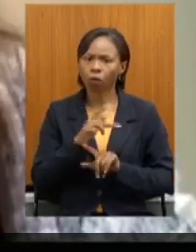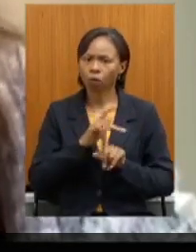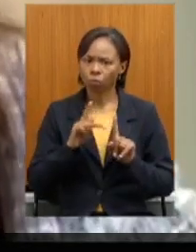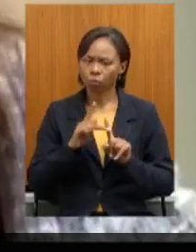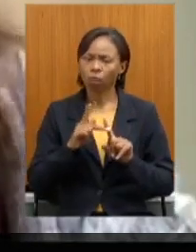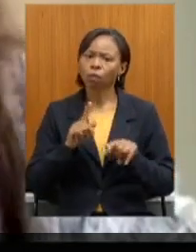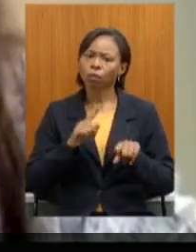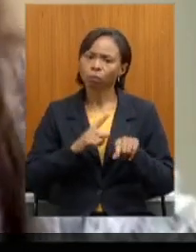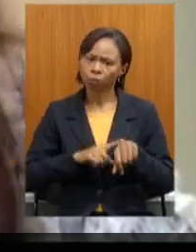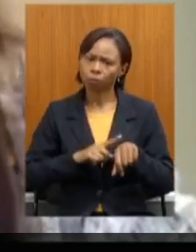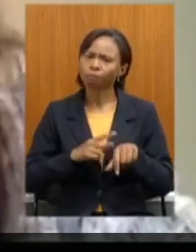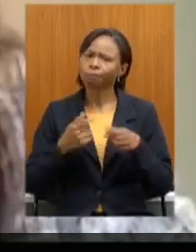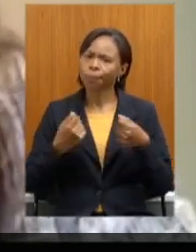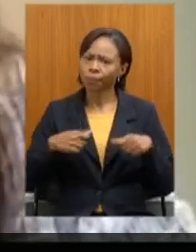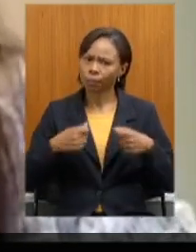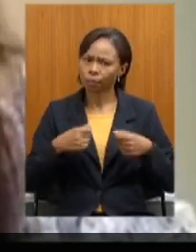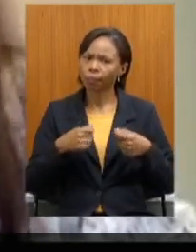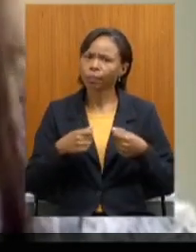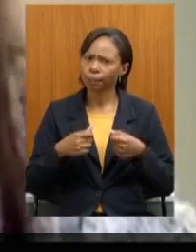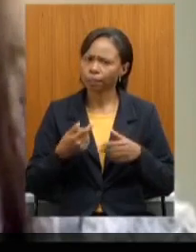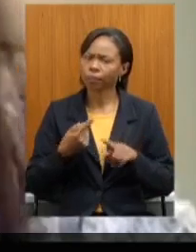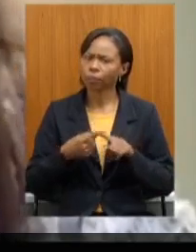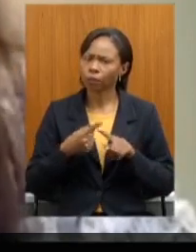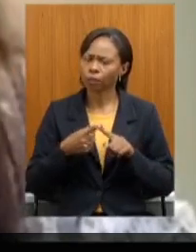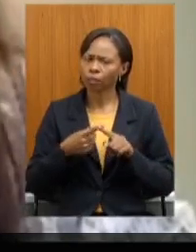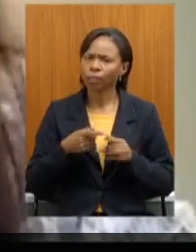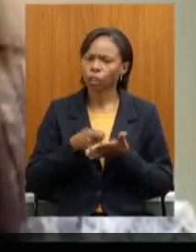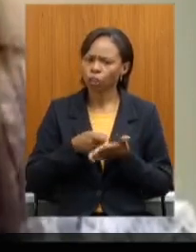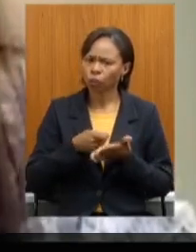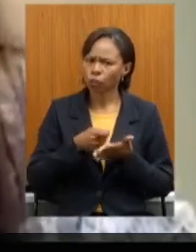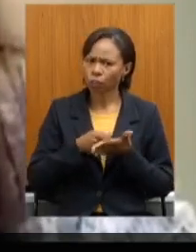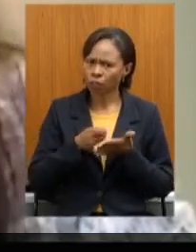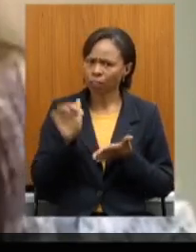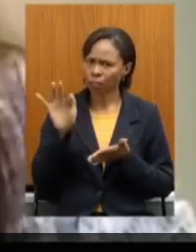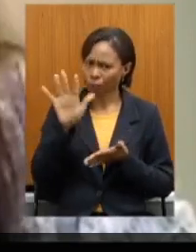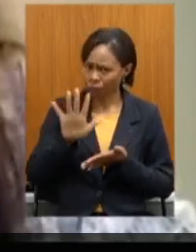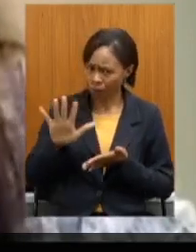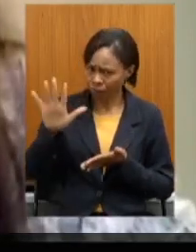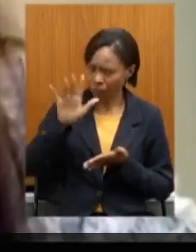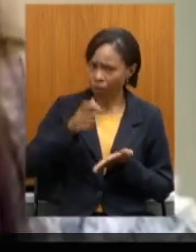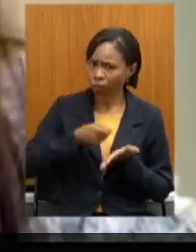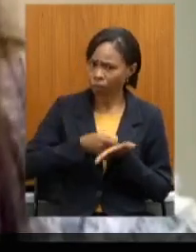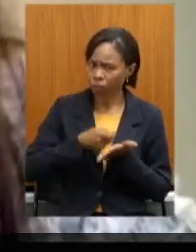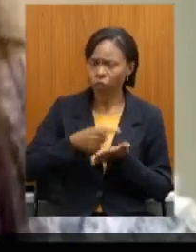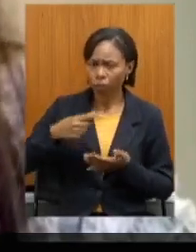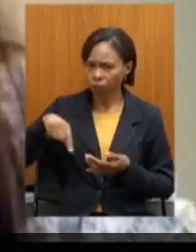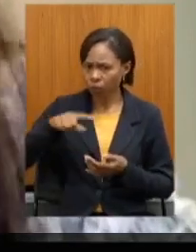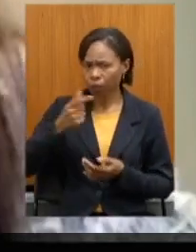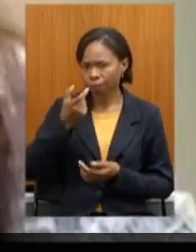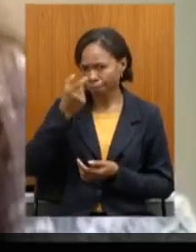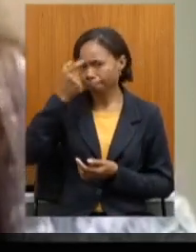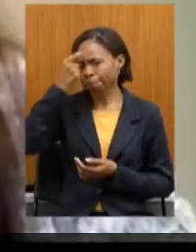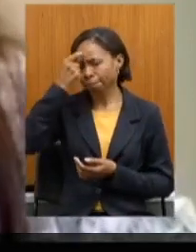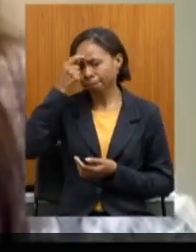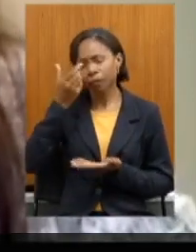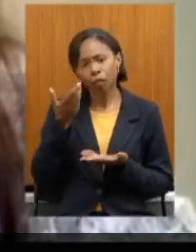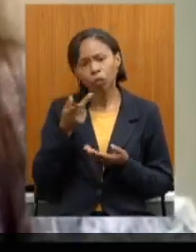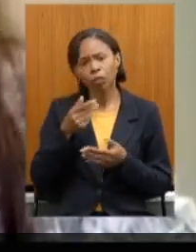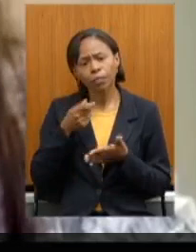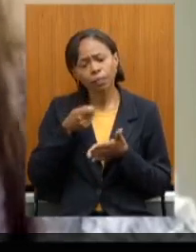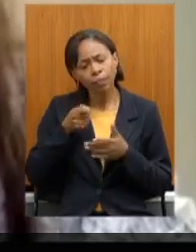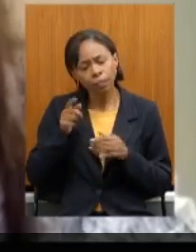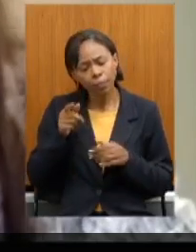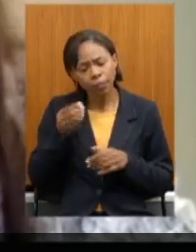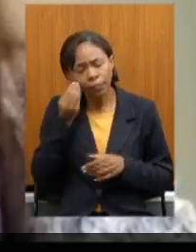do momento que estamos passando, da exigência federal também para que ela aconteça, nós estamos muito conscientes disso e estamos buscando